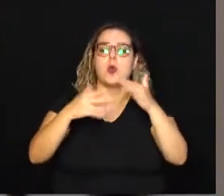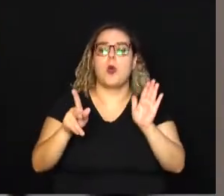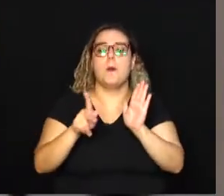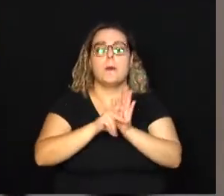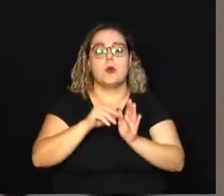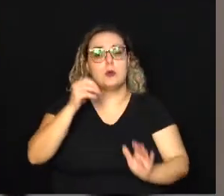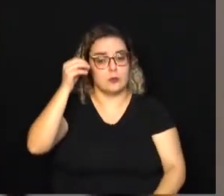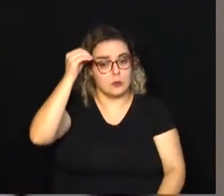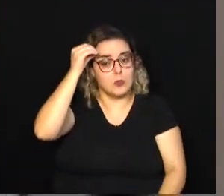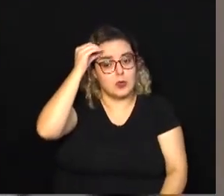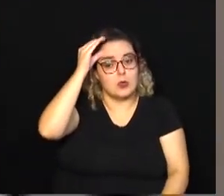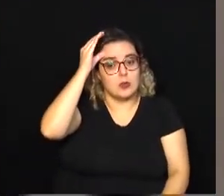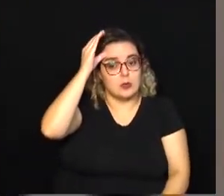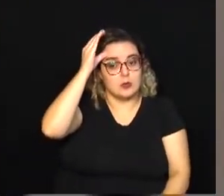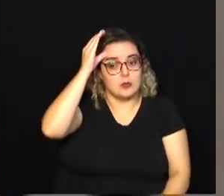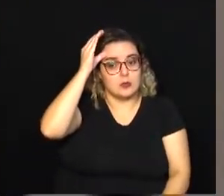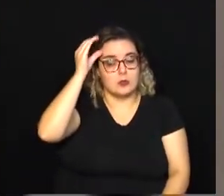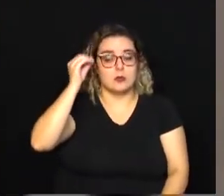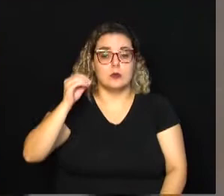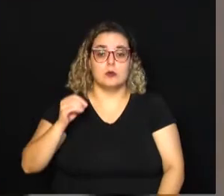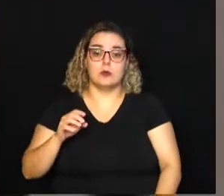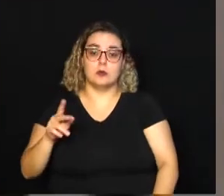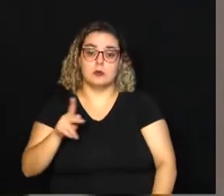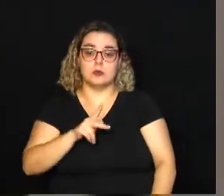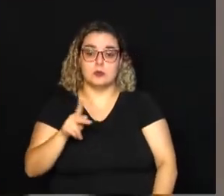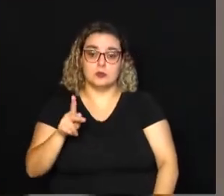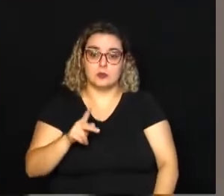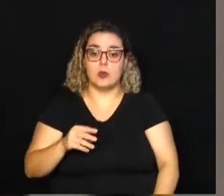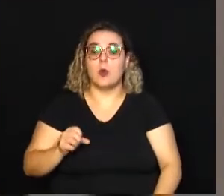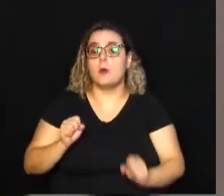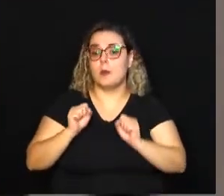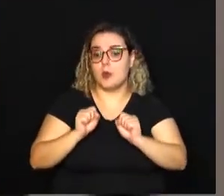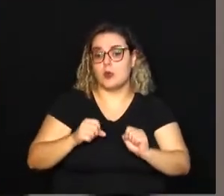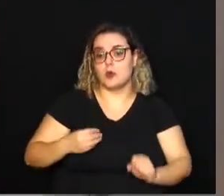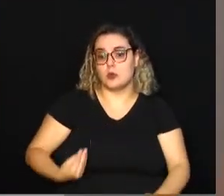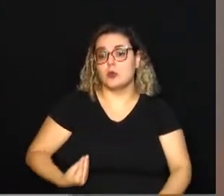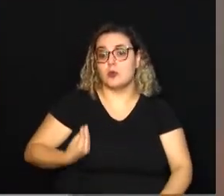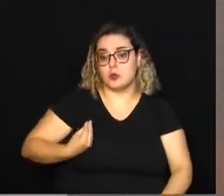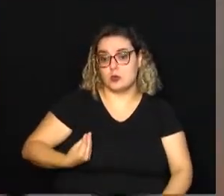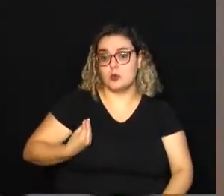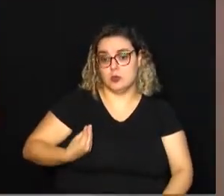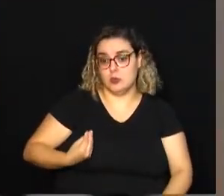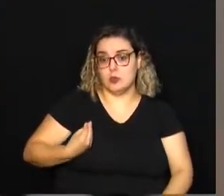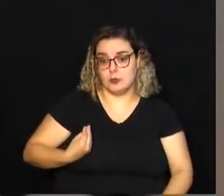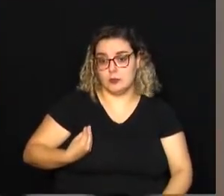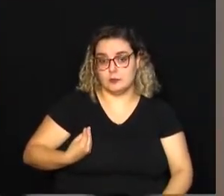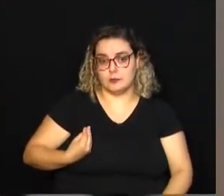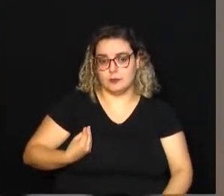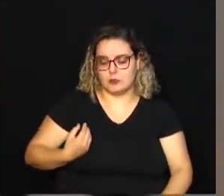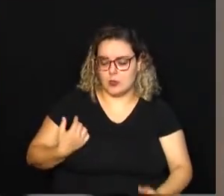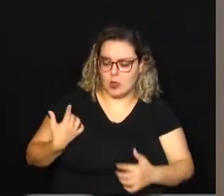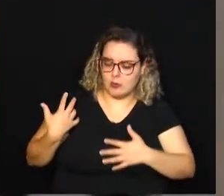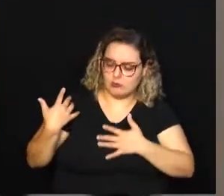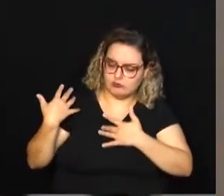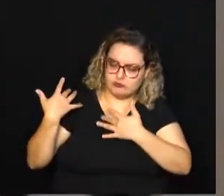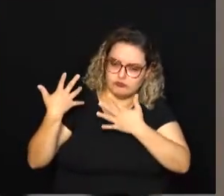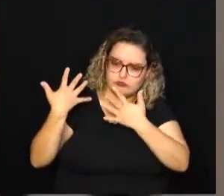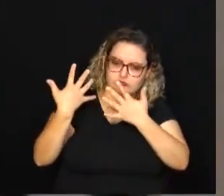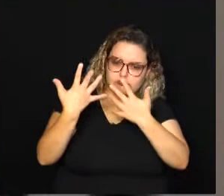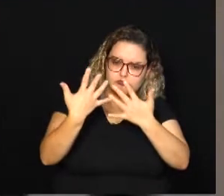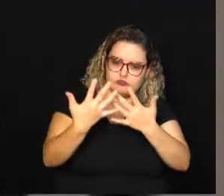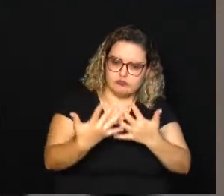E os professores poderiam estar nesse momento. Nossa, todo esse tempo que se passou